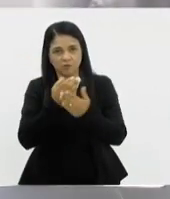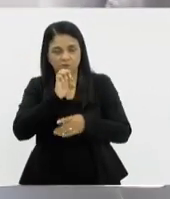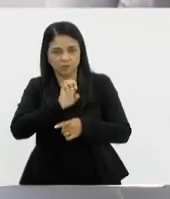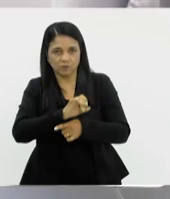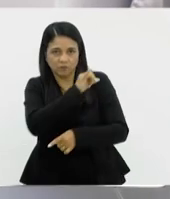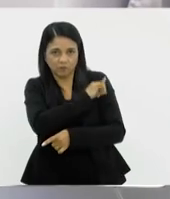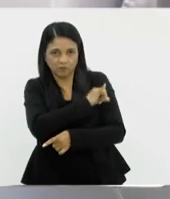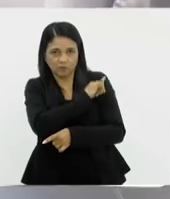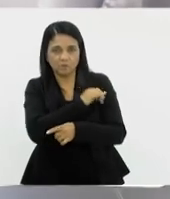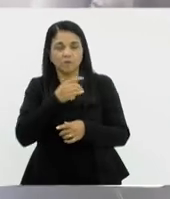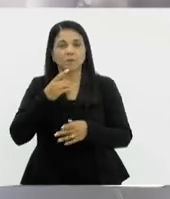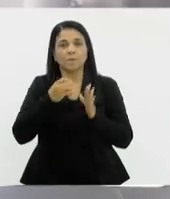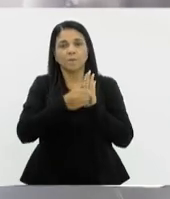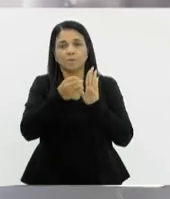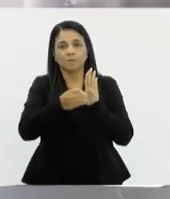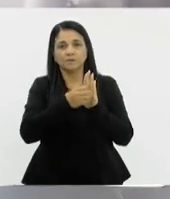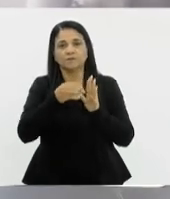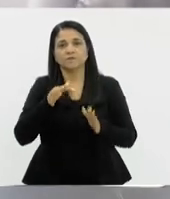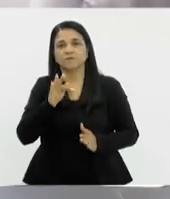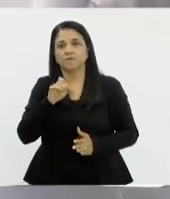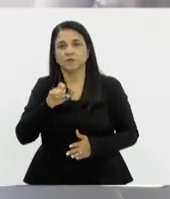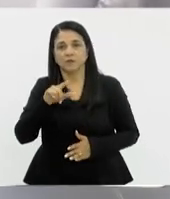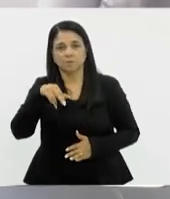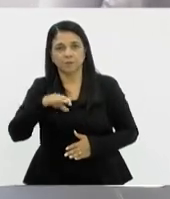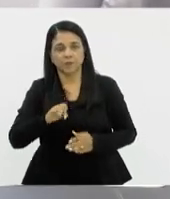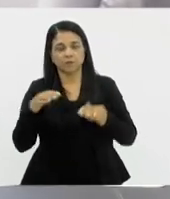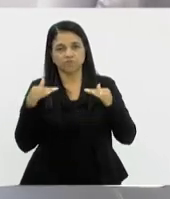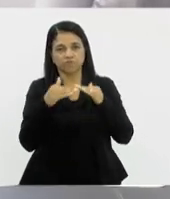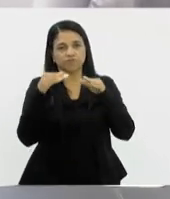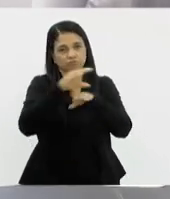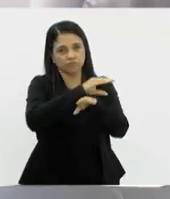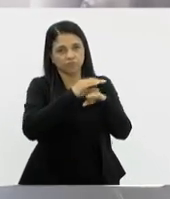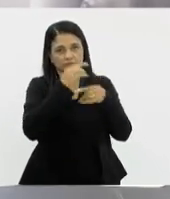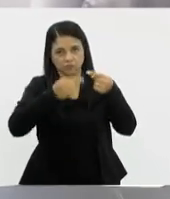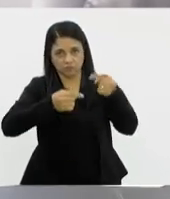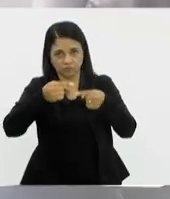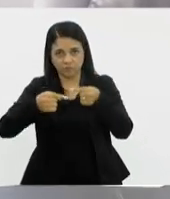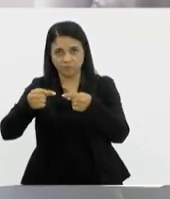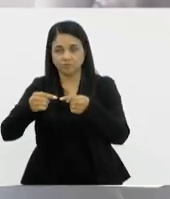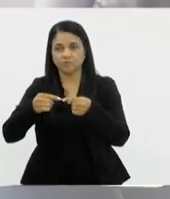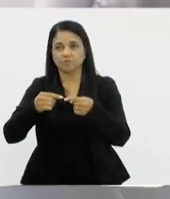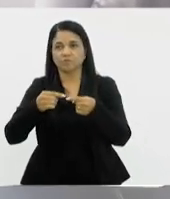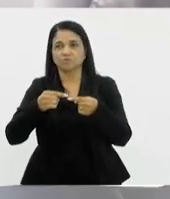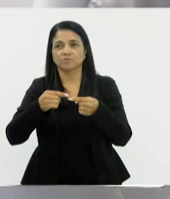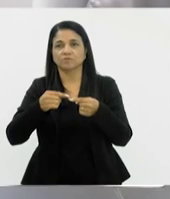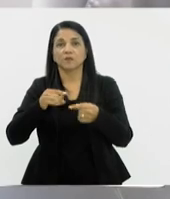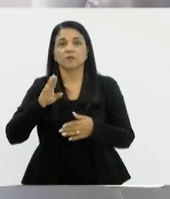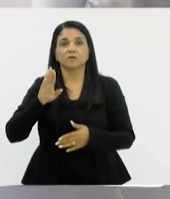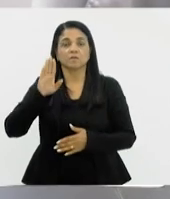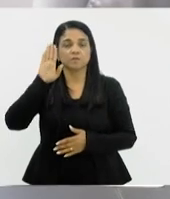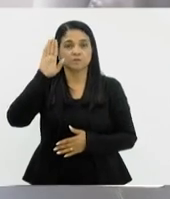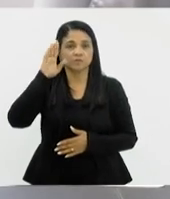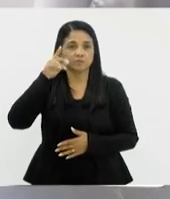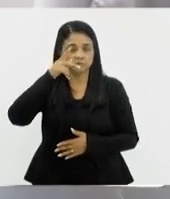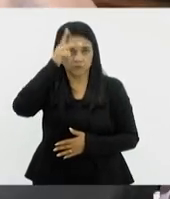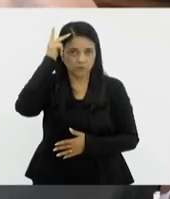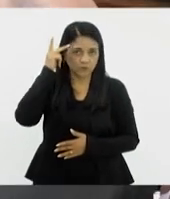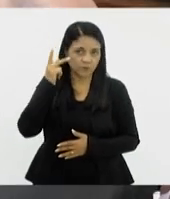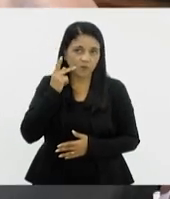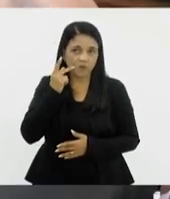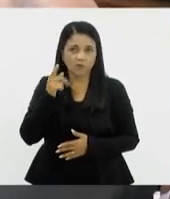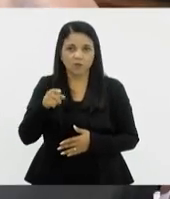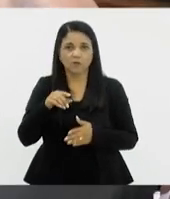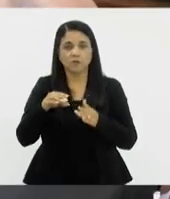Parecer do deputado Filipinho Raves pela constitucionalidade com emendas. Em discussão. Para discutir, deputado Luiz Paulo. Não, é porque no parecer